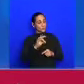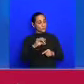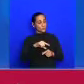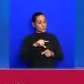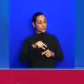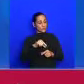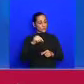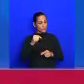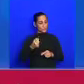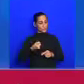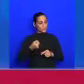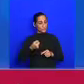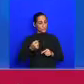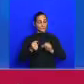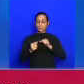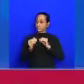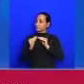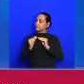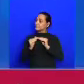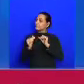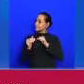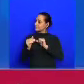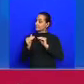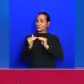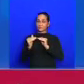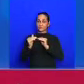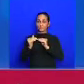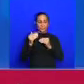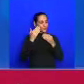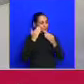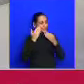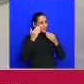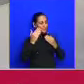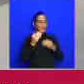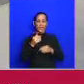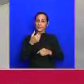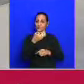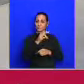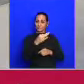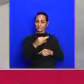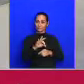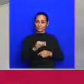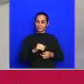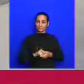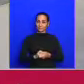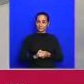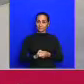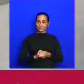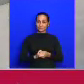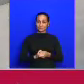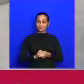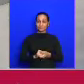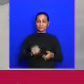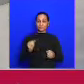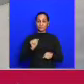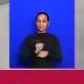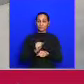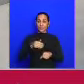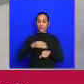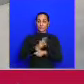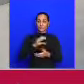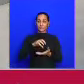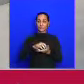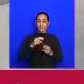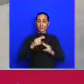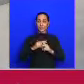auditoras, confirma os números sorteados? Sim, confirmo. Sim, confirmo. Muito obrigado pelas confirmações. Aguardando a validação do